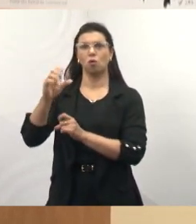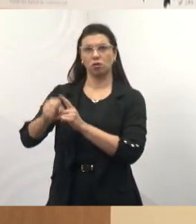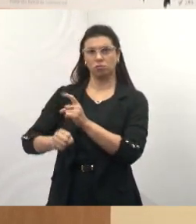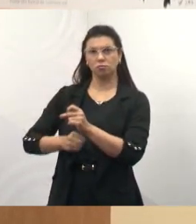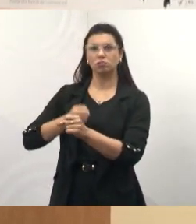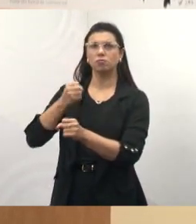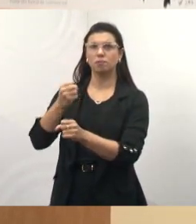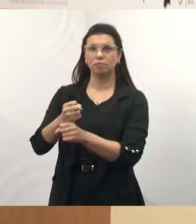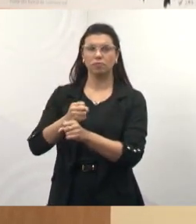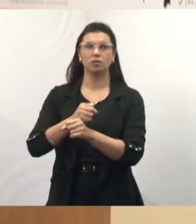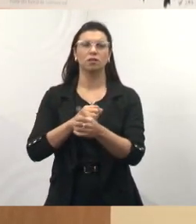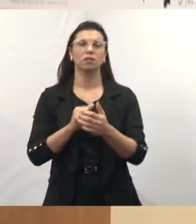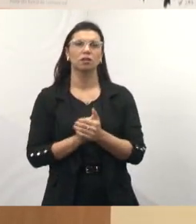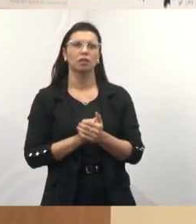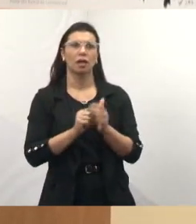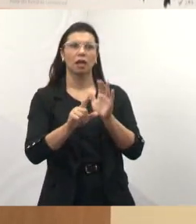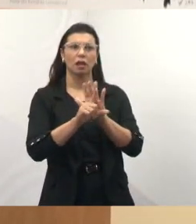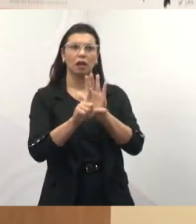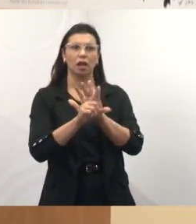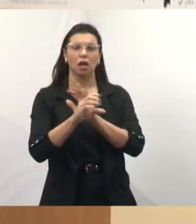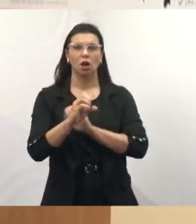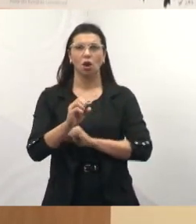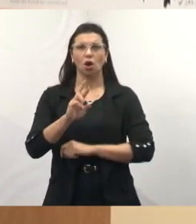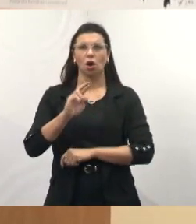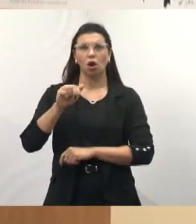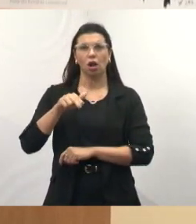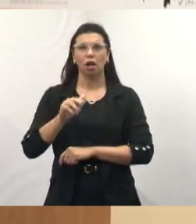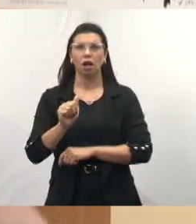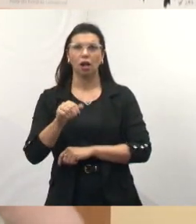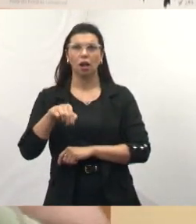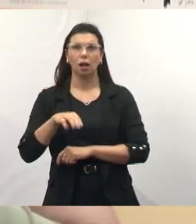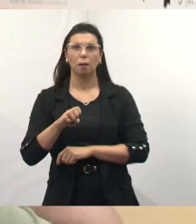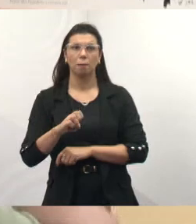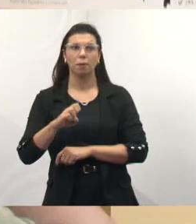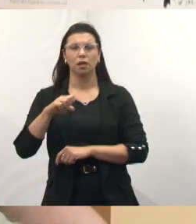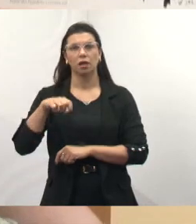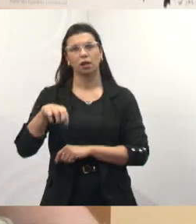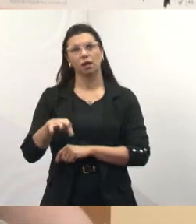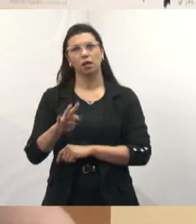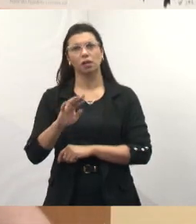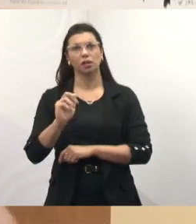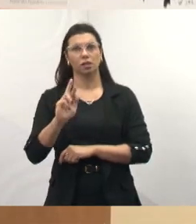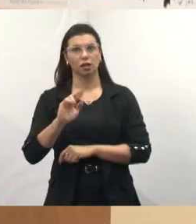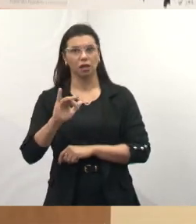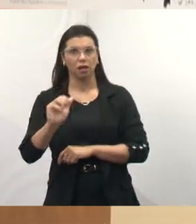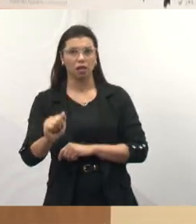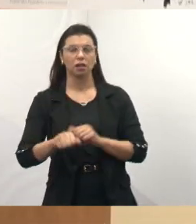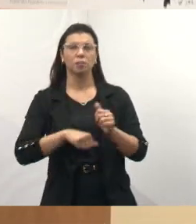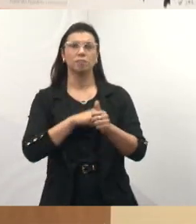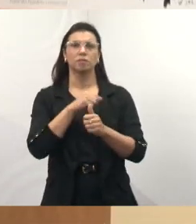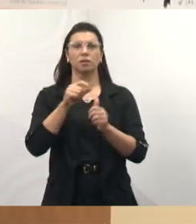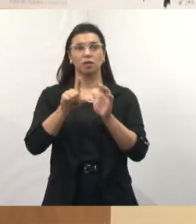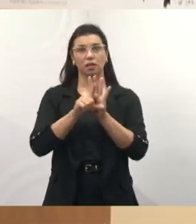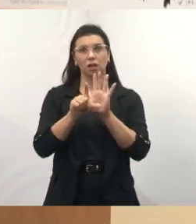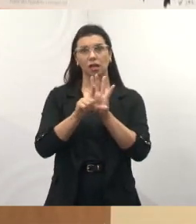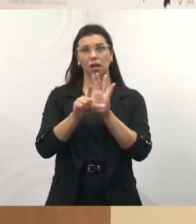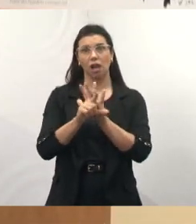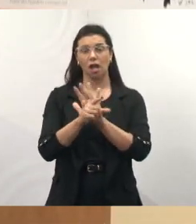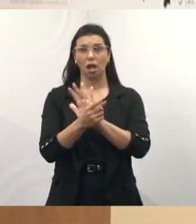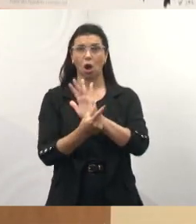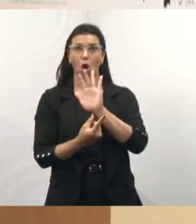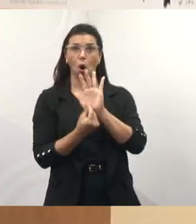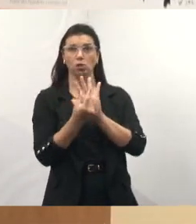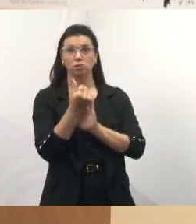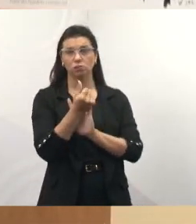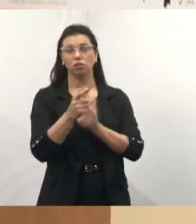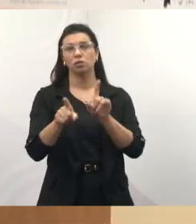que são leis que estabelecem as prioridades para o próximo ano, e a lei orçamentária, que é a responsável para definir as